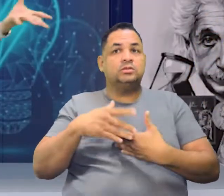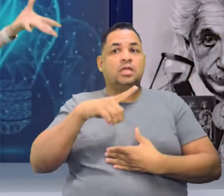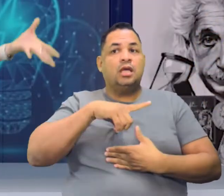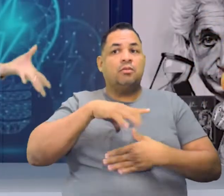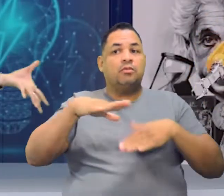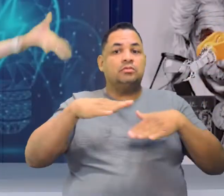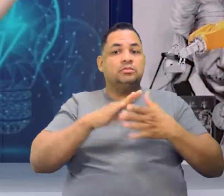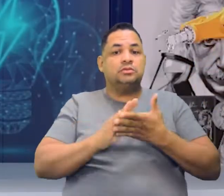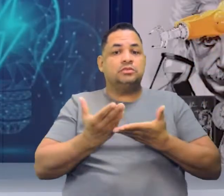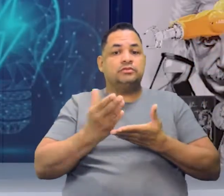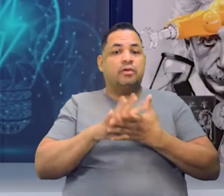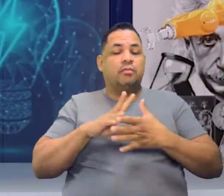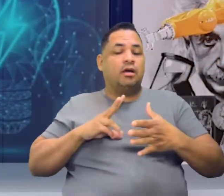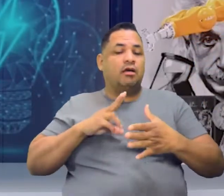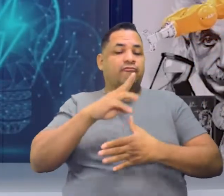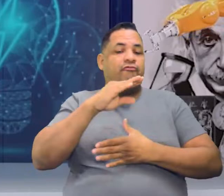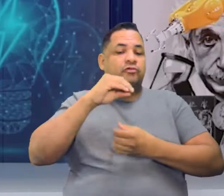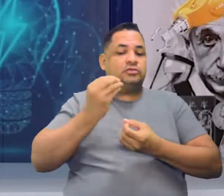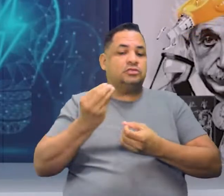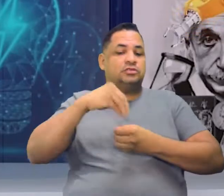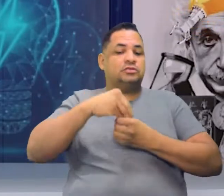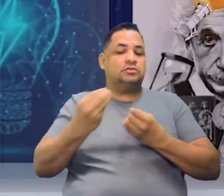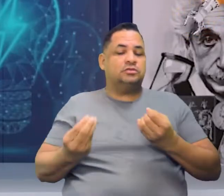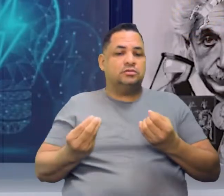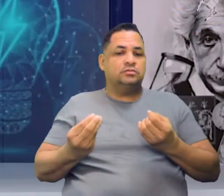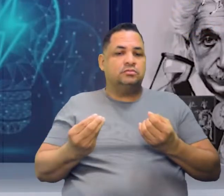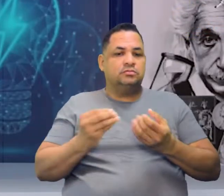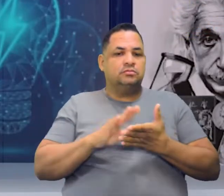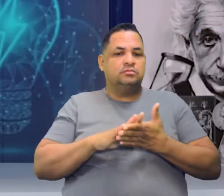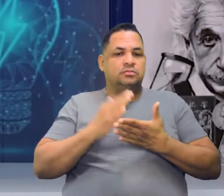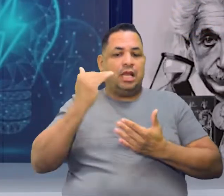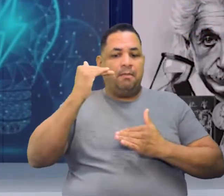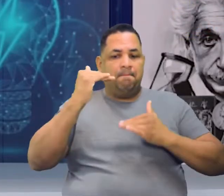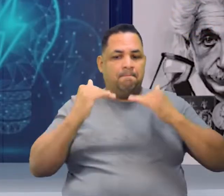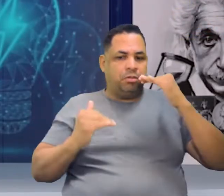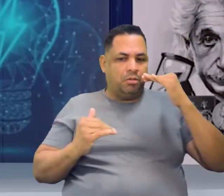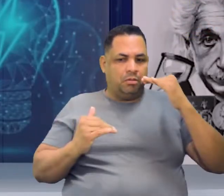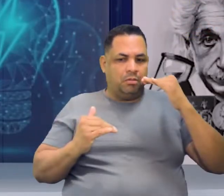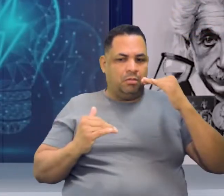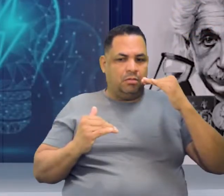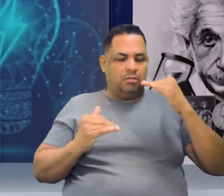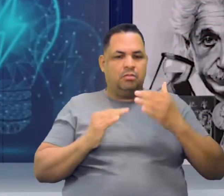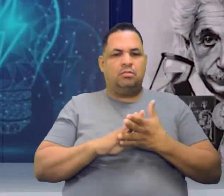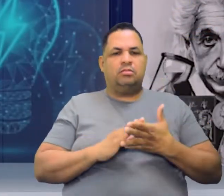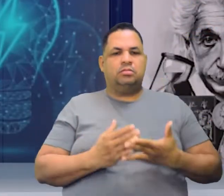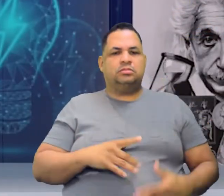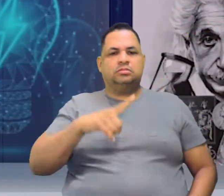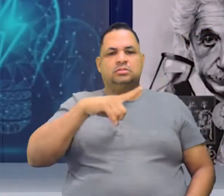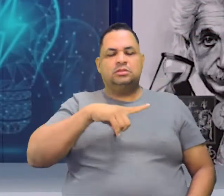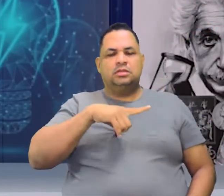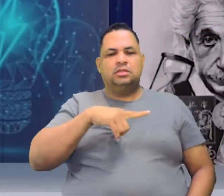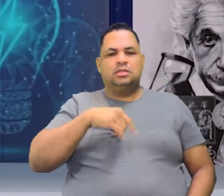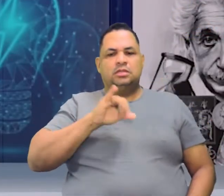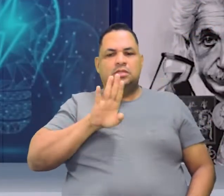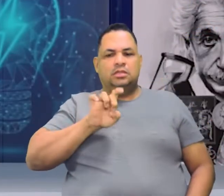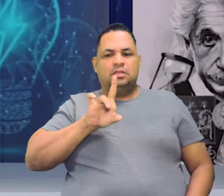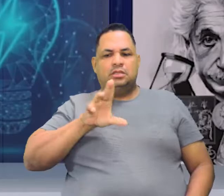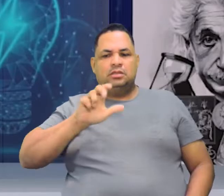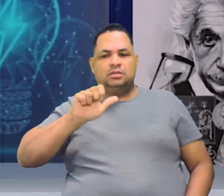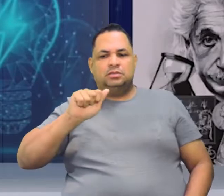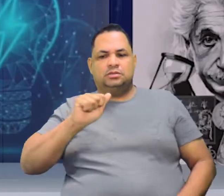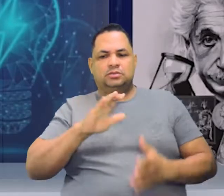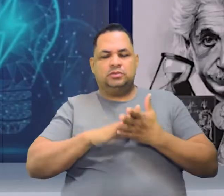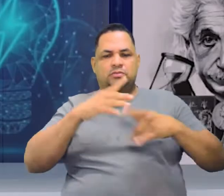uma força externa e fazer com que ele saia do estado de equilíbrio, tá certo? Então, você tem a inércia de um corpo, certo? A inércia